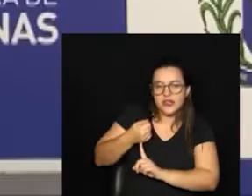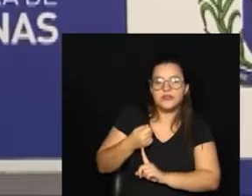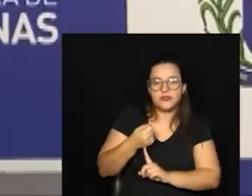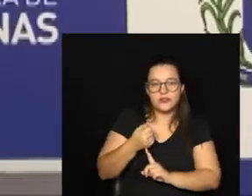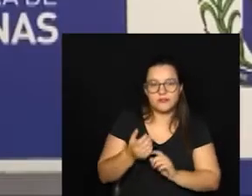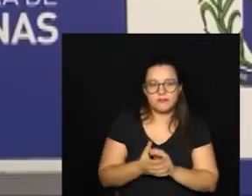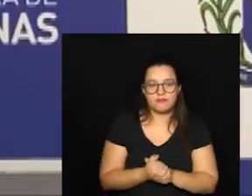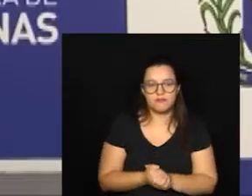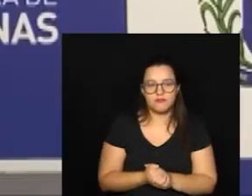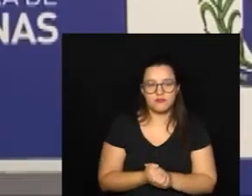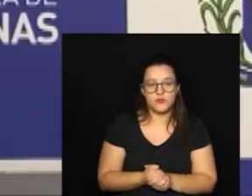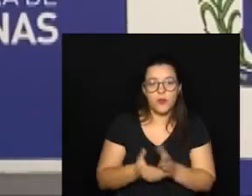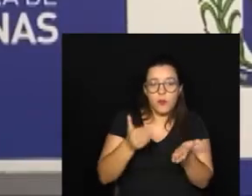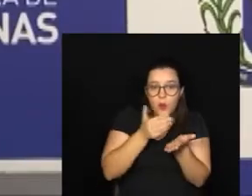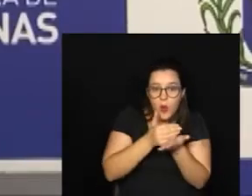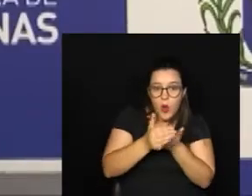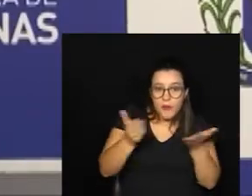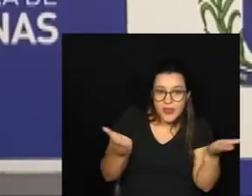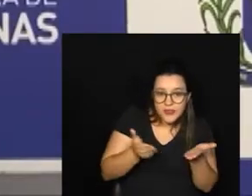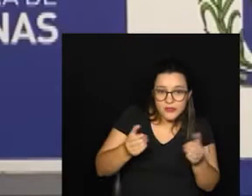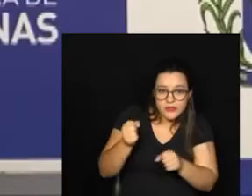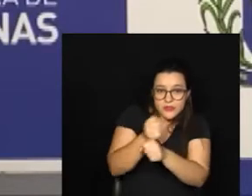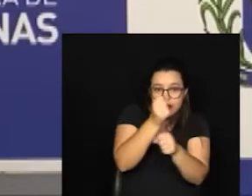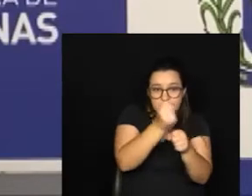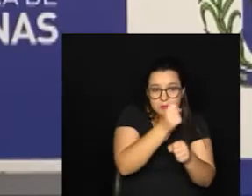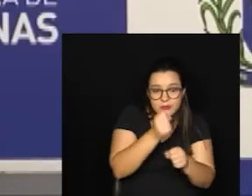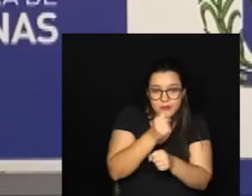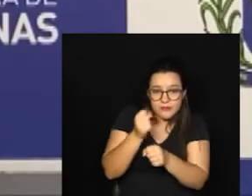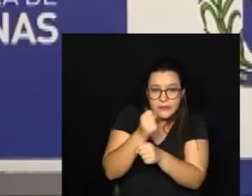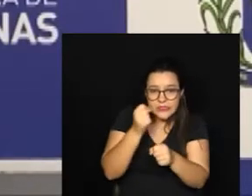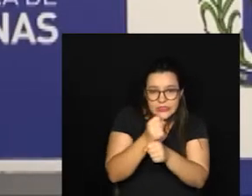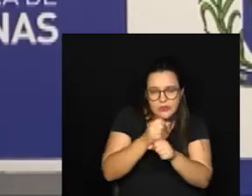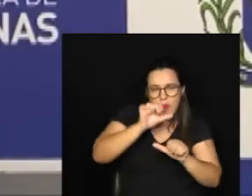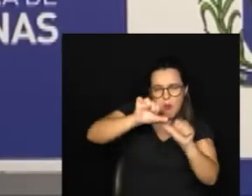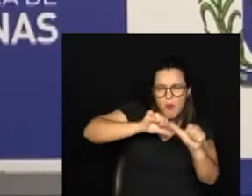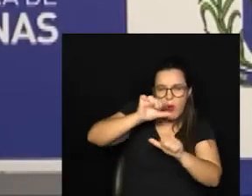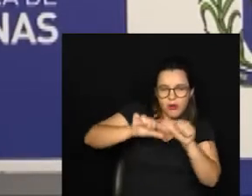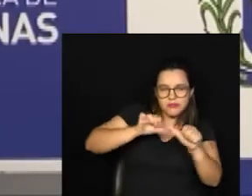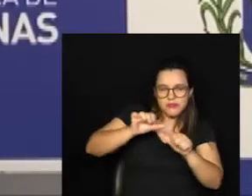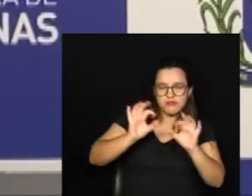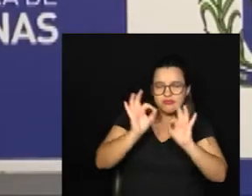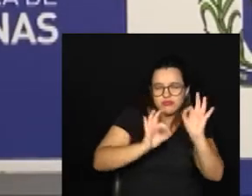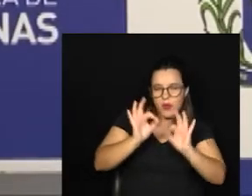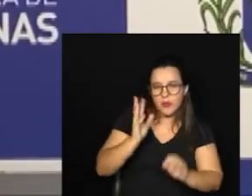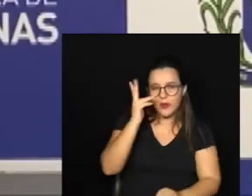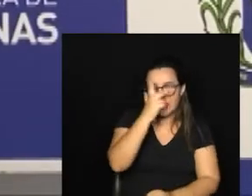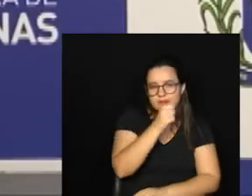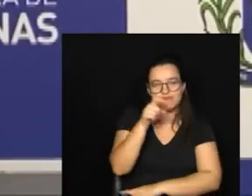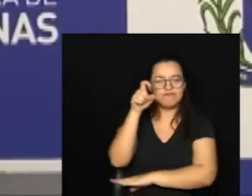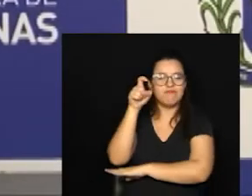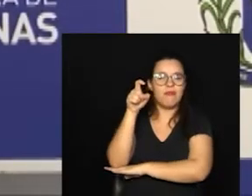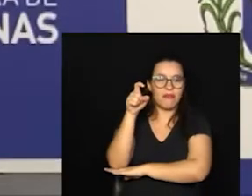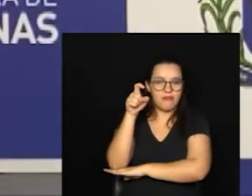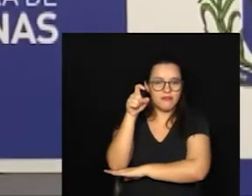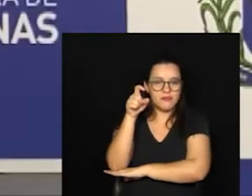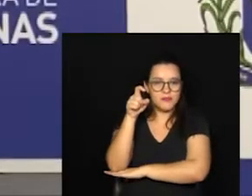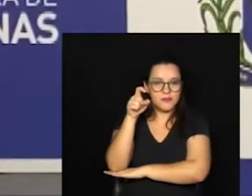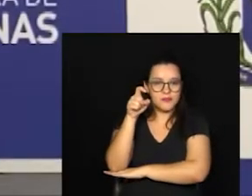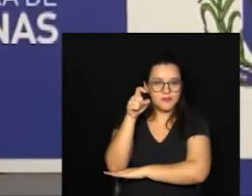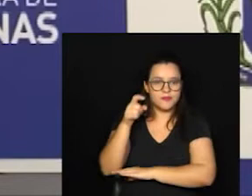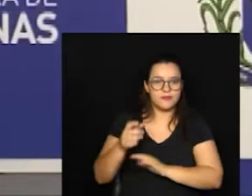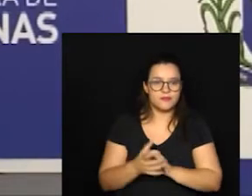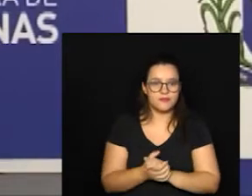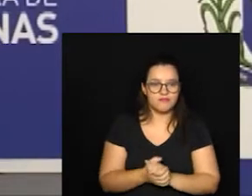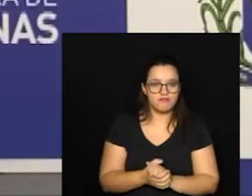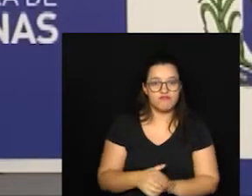E começa hoje a obra da revitalização do centro de convivência, né? Do